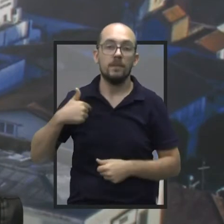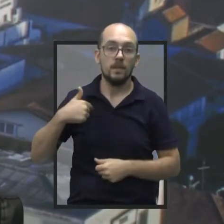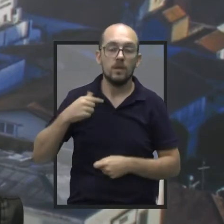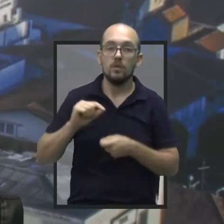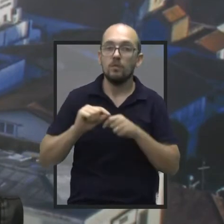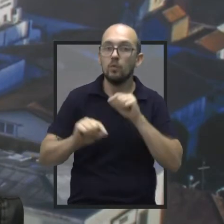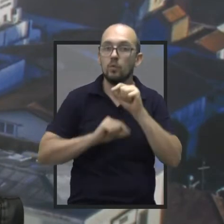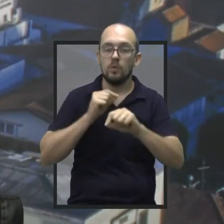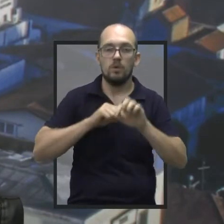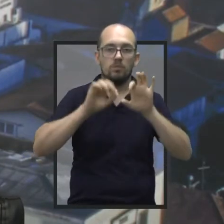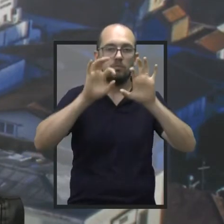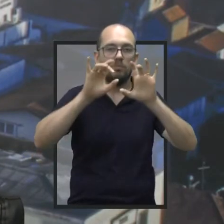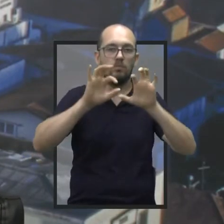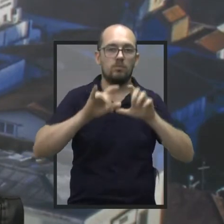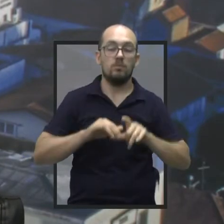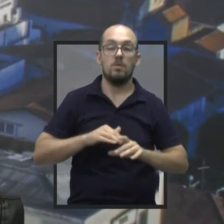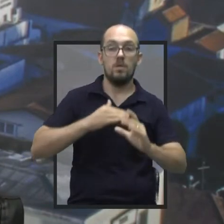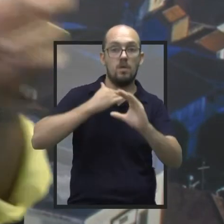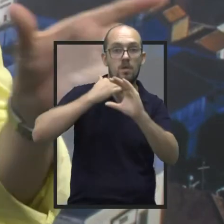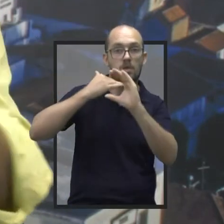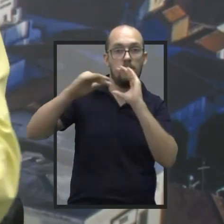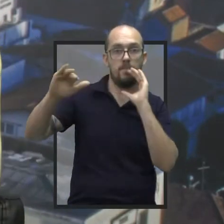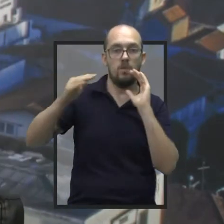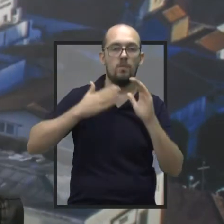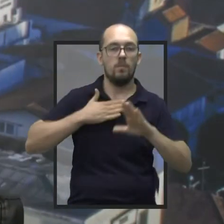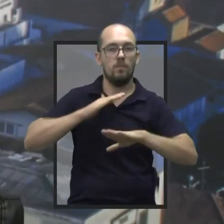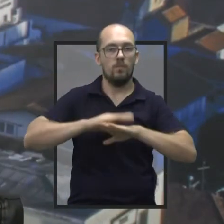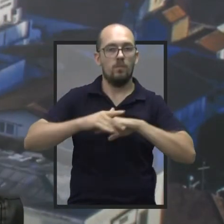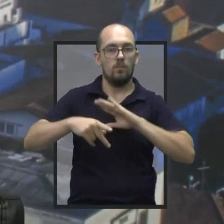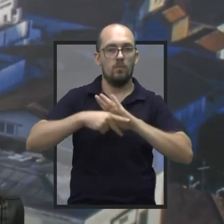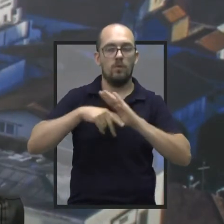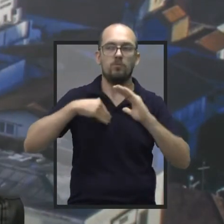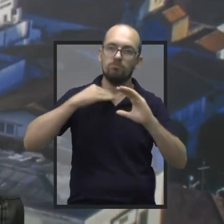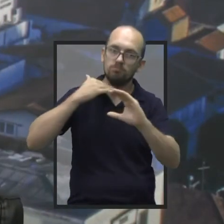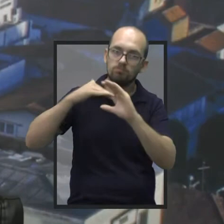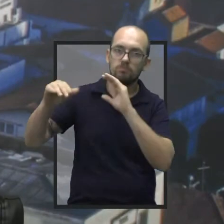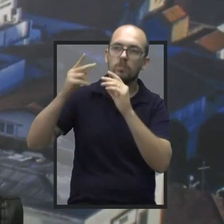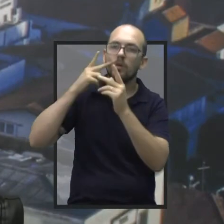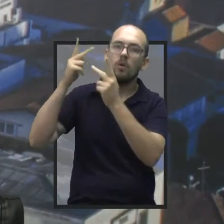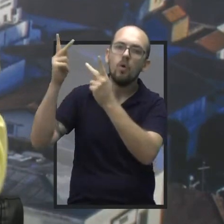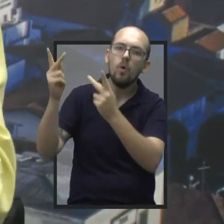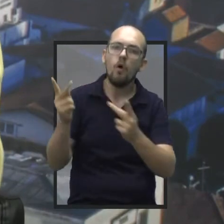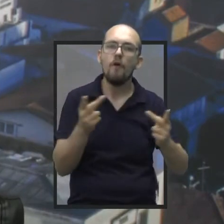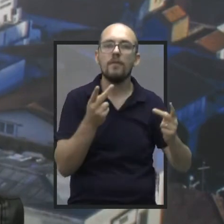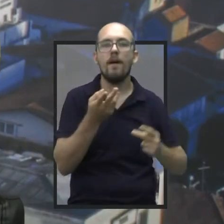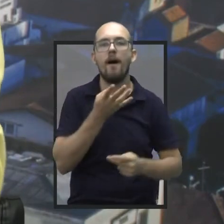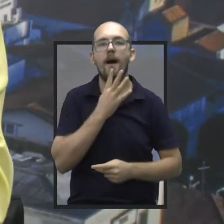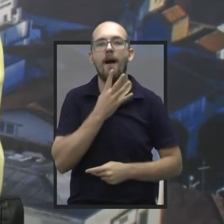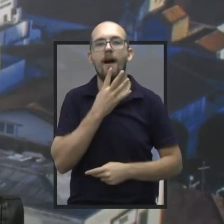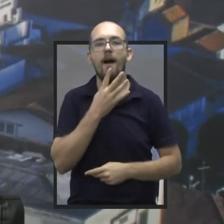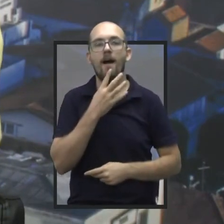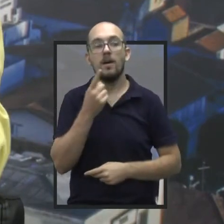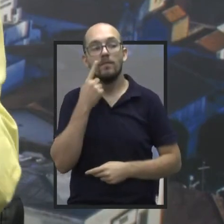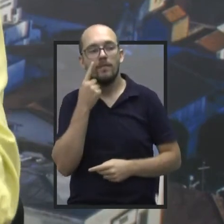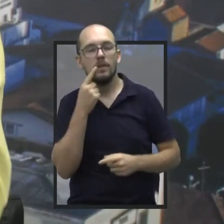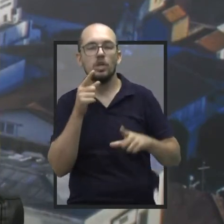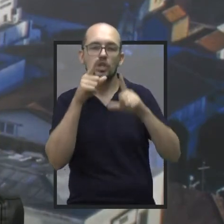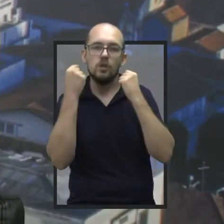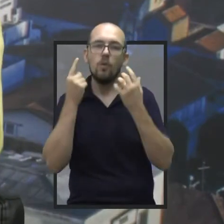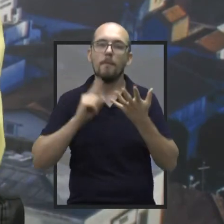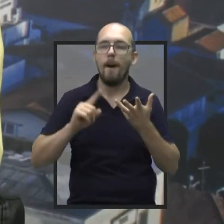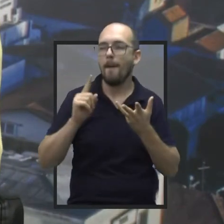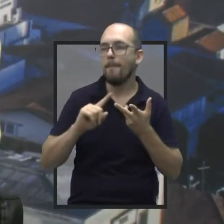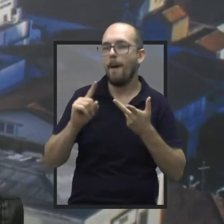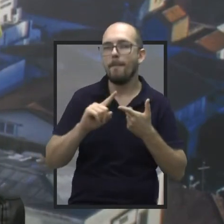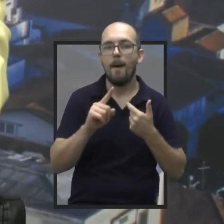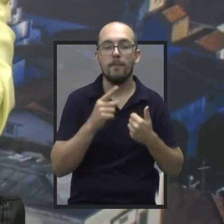Eu enviei um e-mail oficial do meu gabinete da Câmara convidando-os para vir aqui para conhecer as nossas possibilidades, as nossas prerrogativas, os